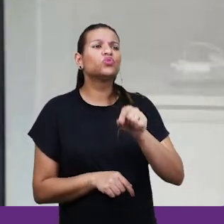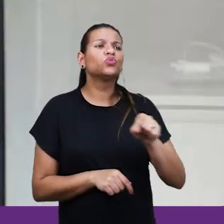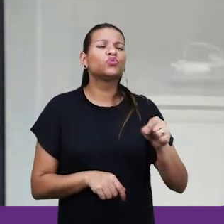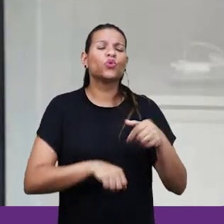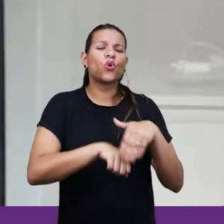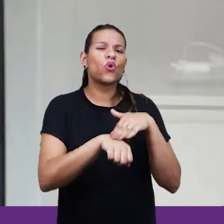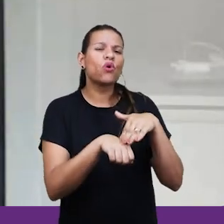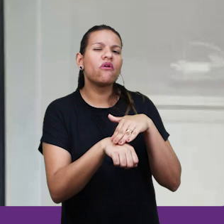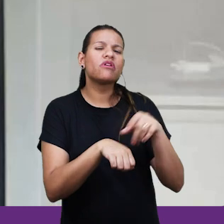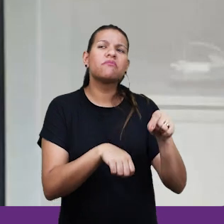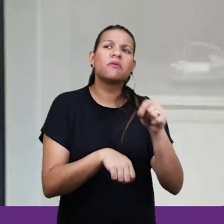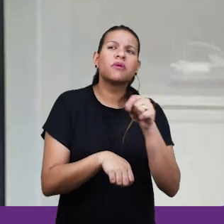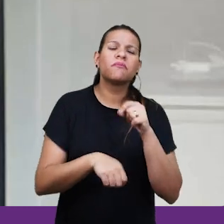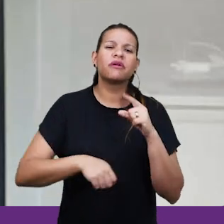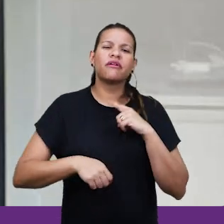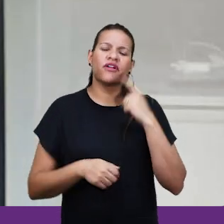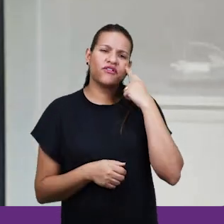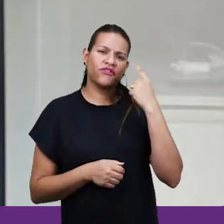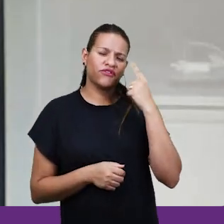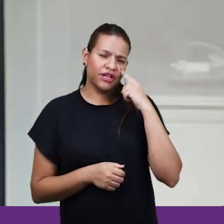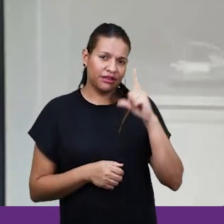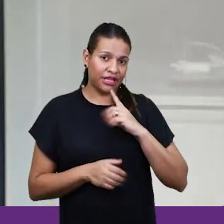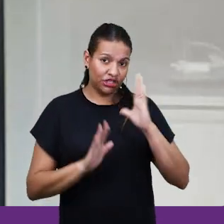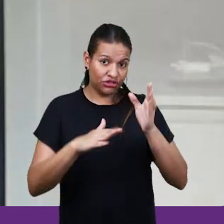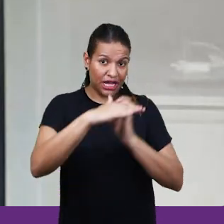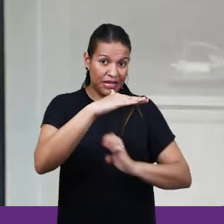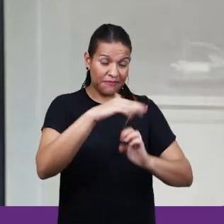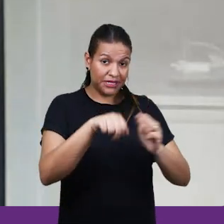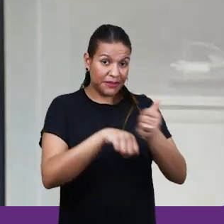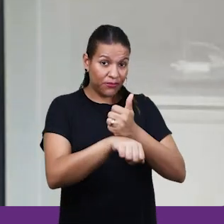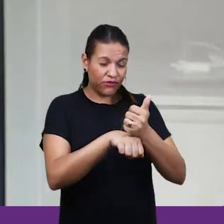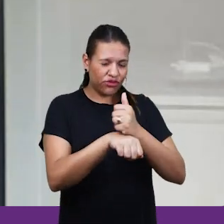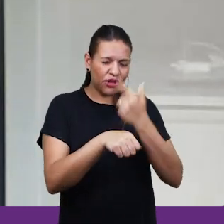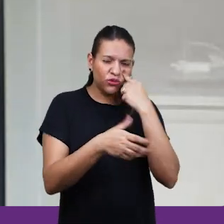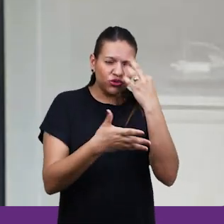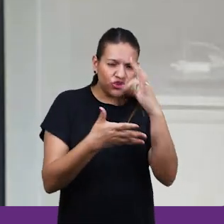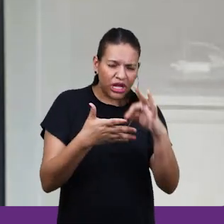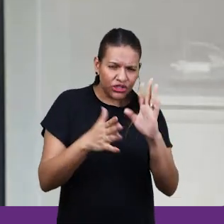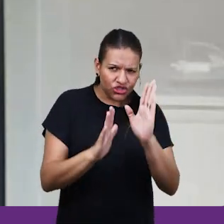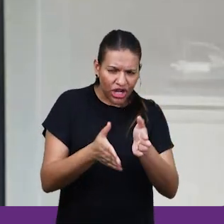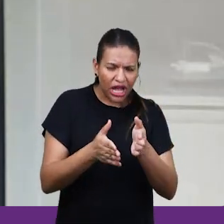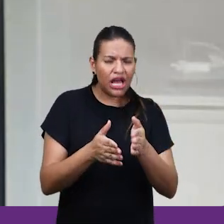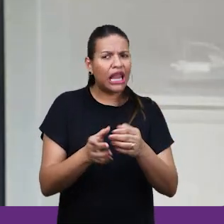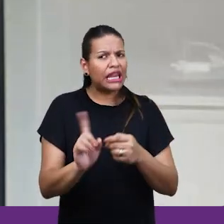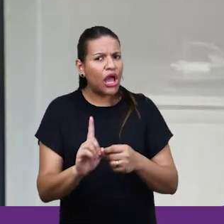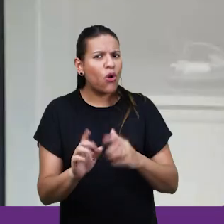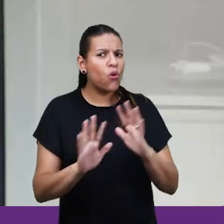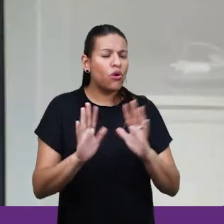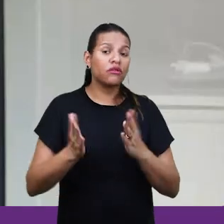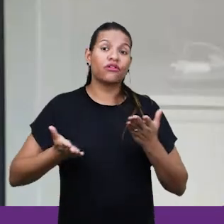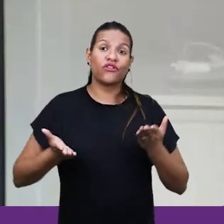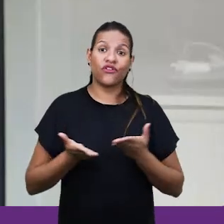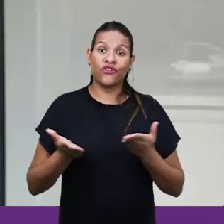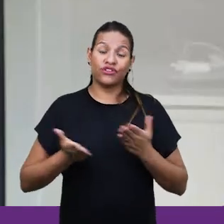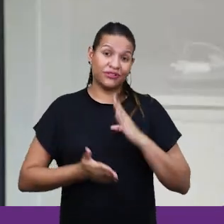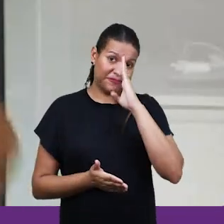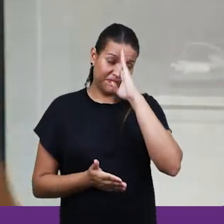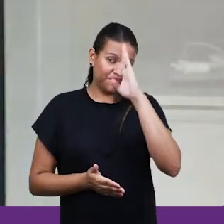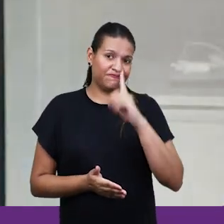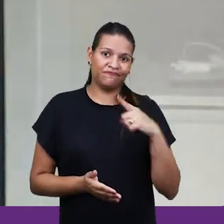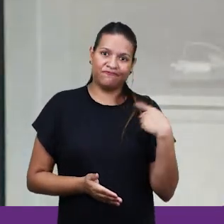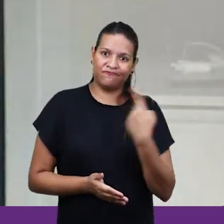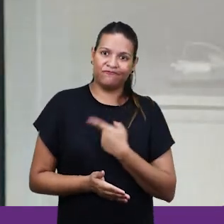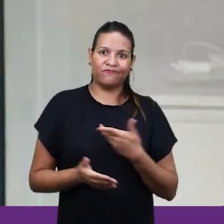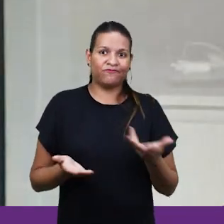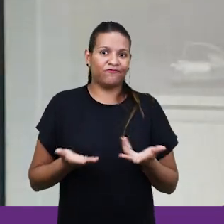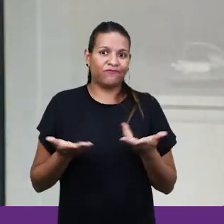de desconfiança que faz com que a gente pare um pouquinho, né? Busque mais informações, converse